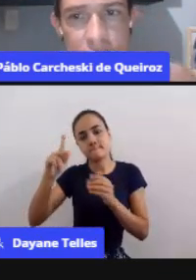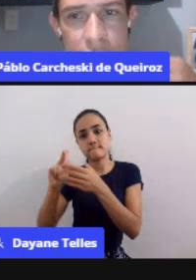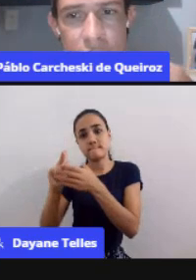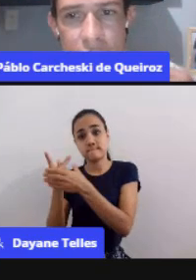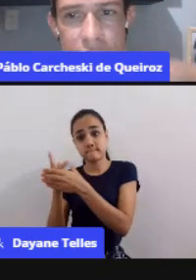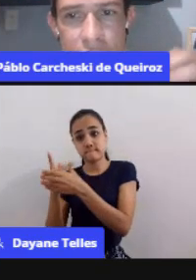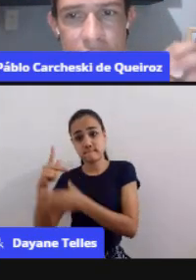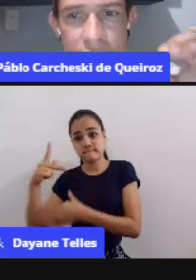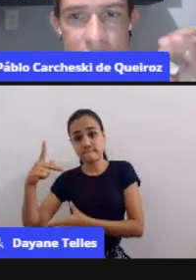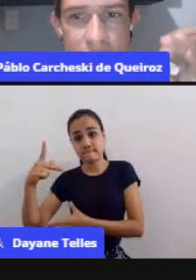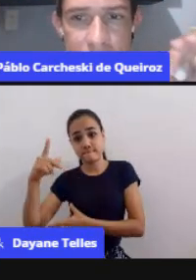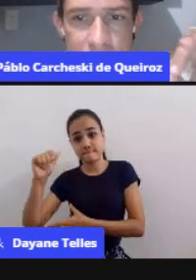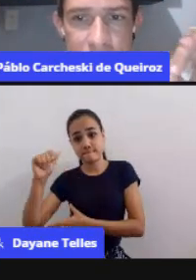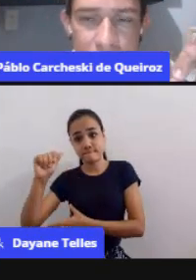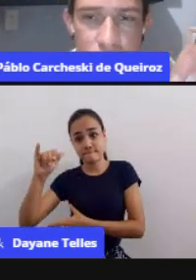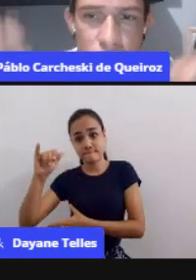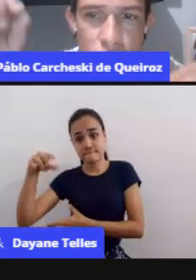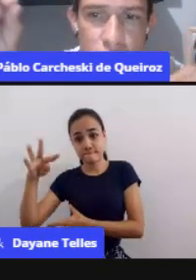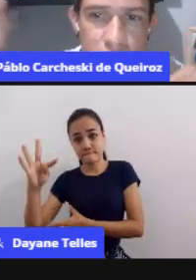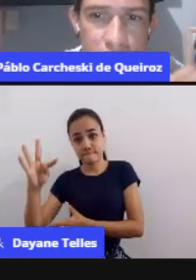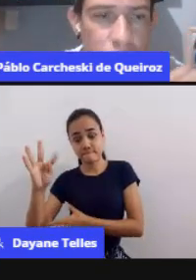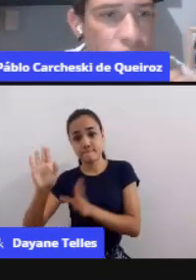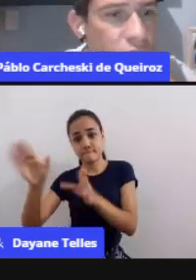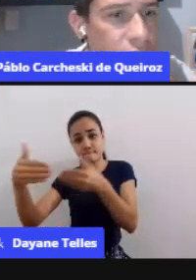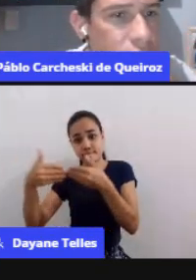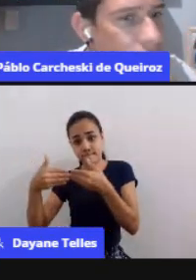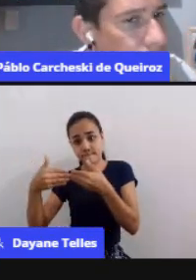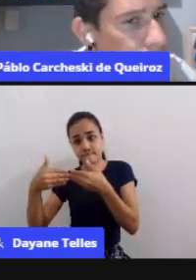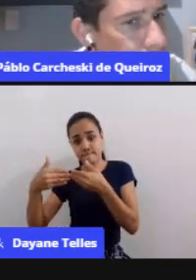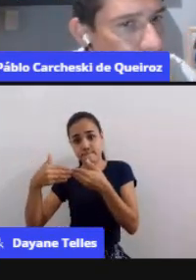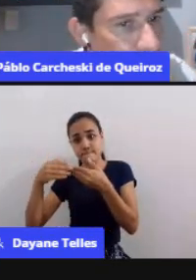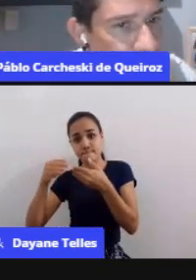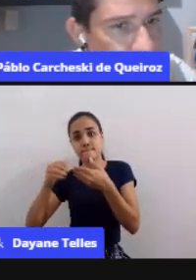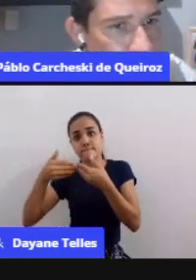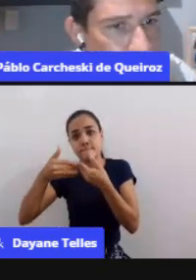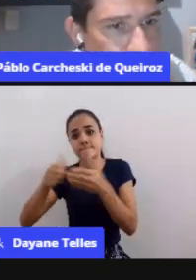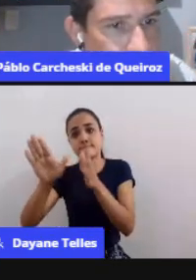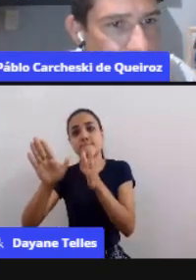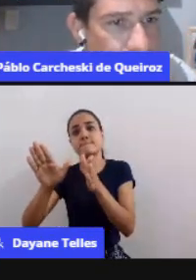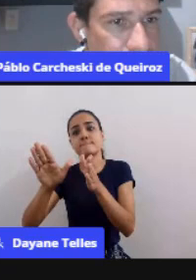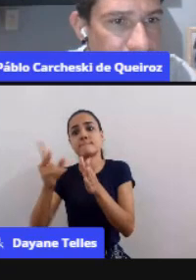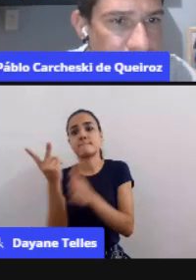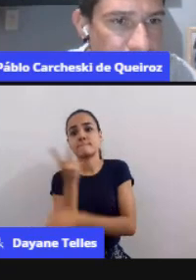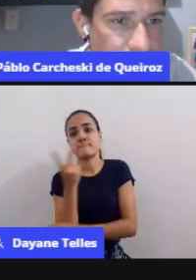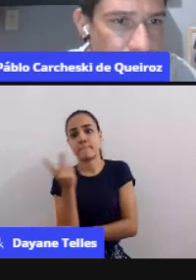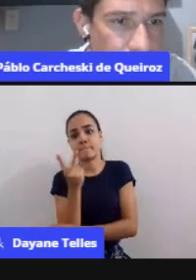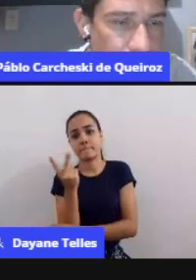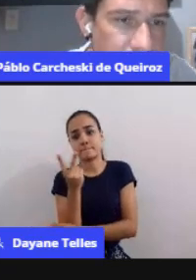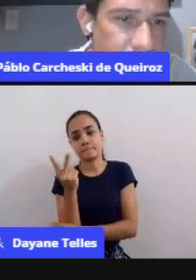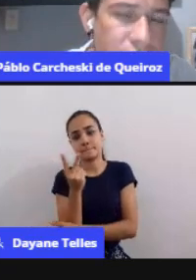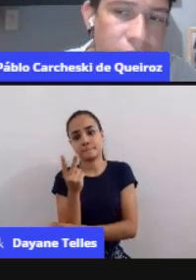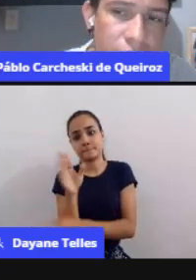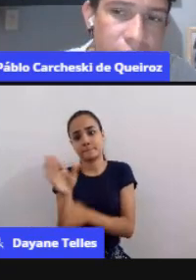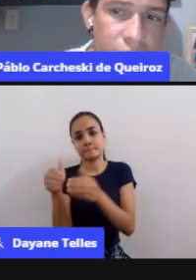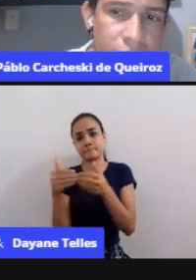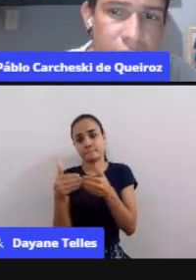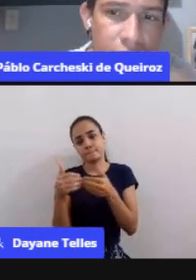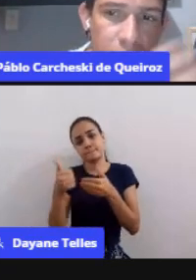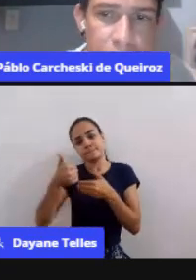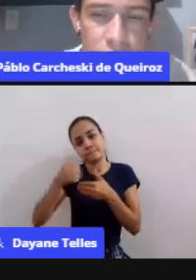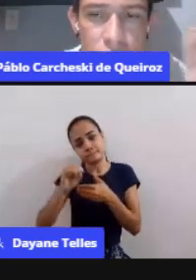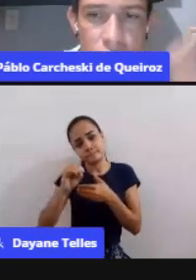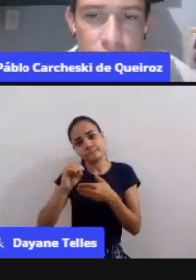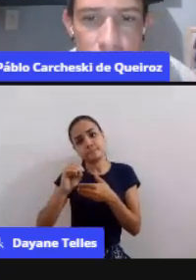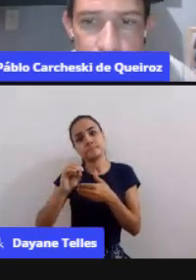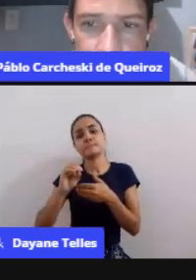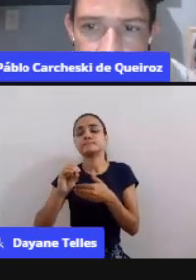fatura aqui, ele é fechado no extremo direito, né? Então, ele é fechado no 10, depois ele é fechado no 15, né?